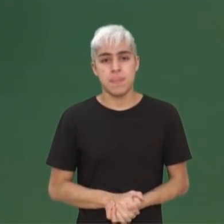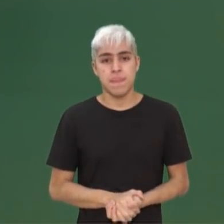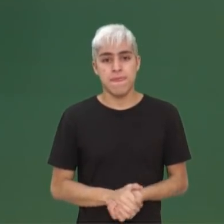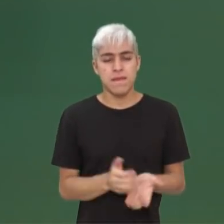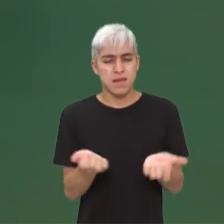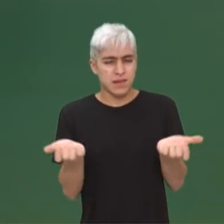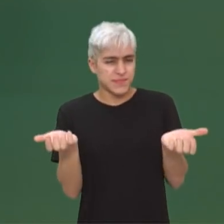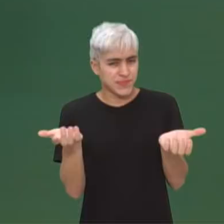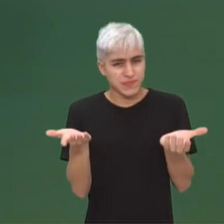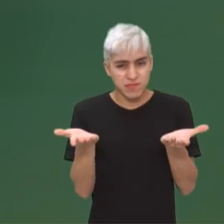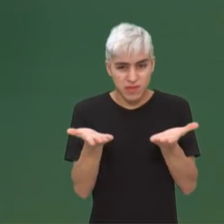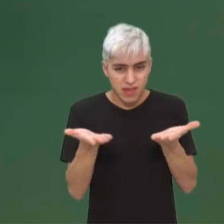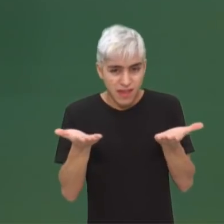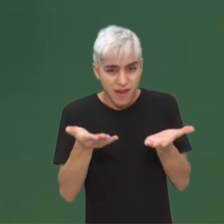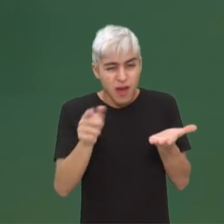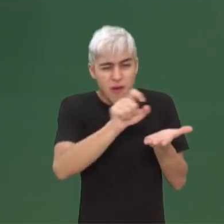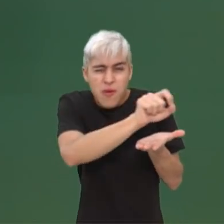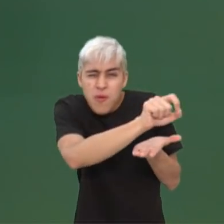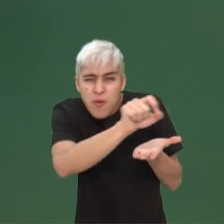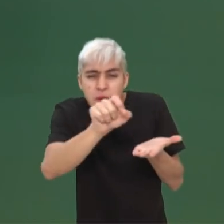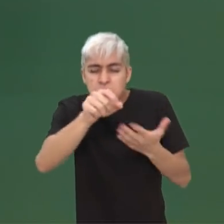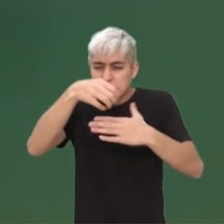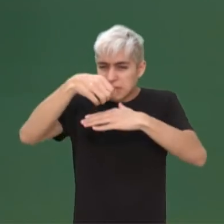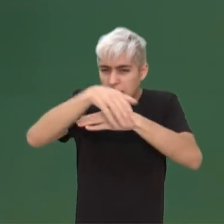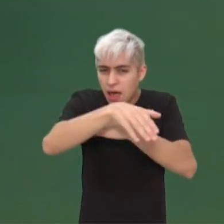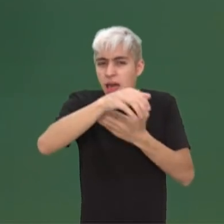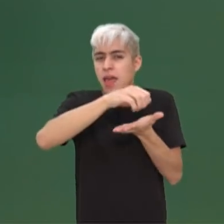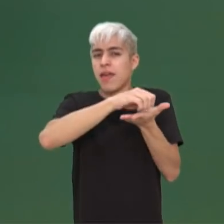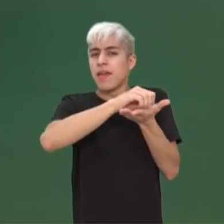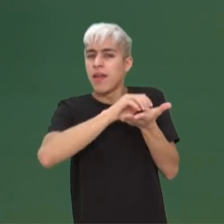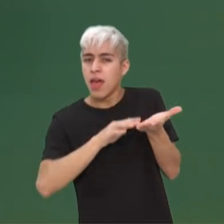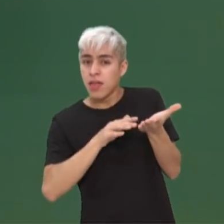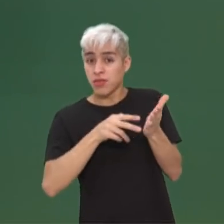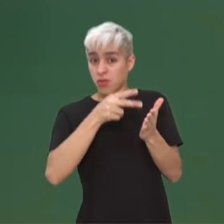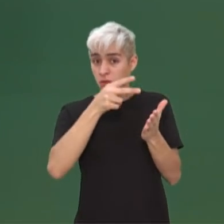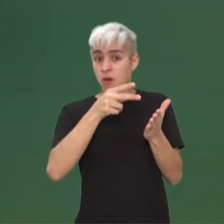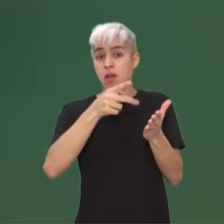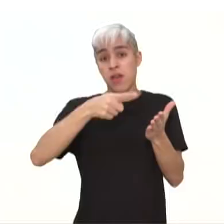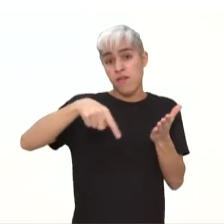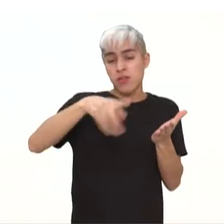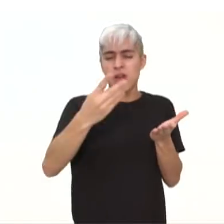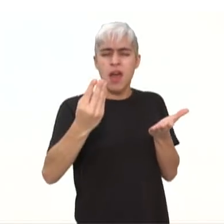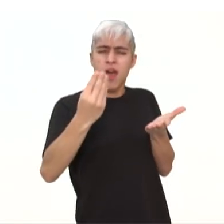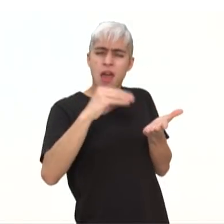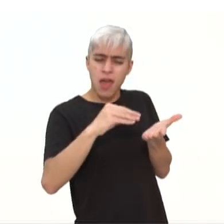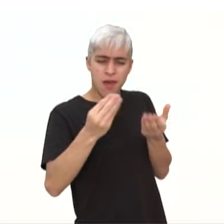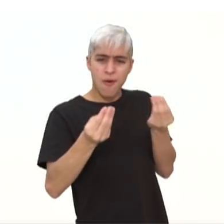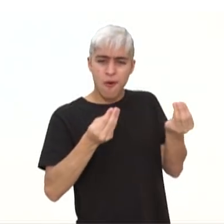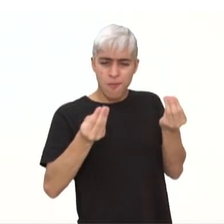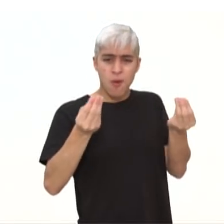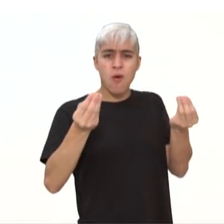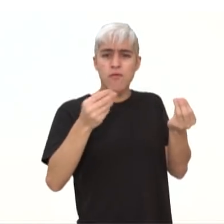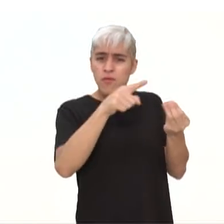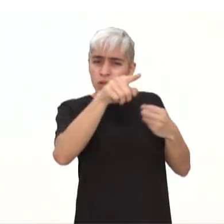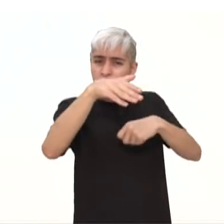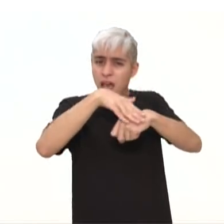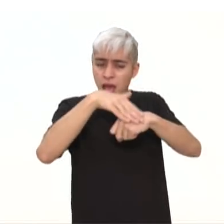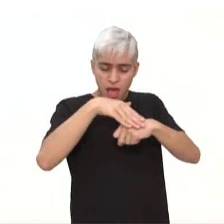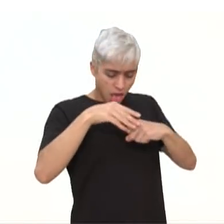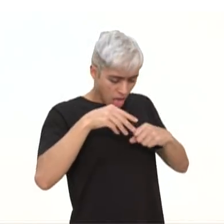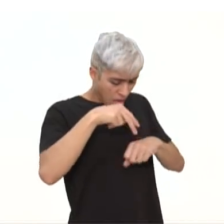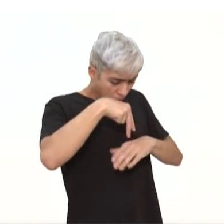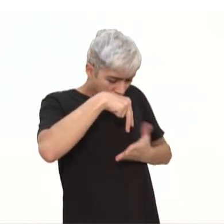Agora, estou trazendo aqui para vocês uma segunda atividade, onde eu quero que vocês coloquem como a flexibilidade do seu corpo pode